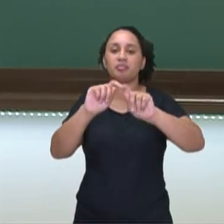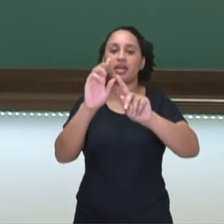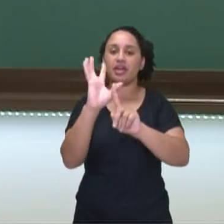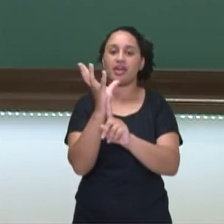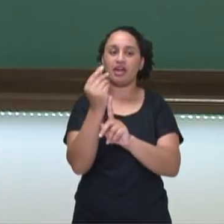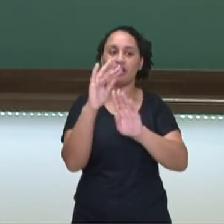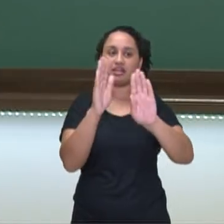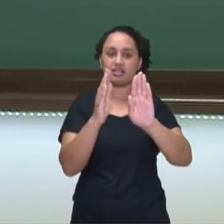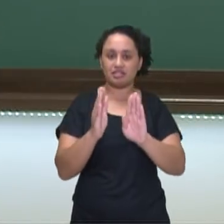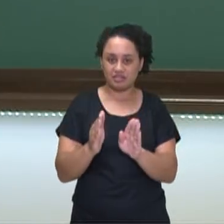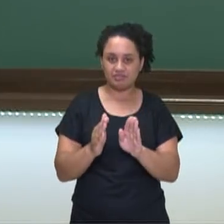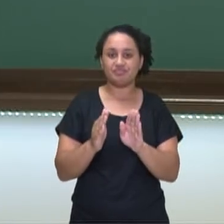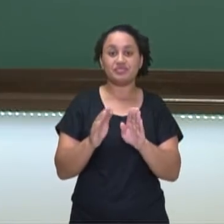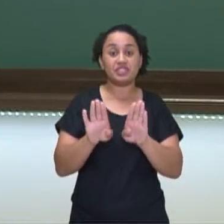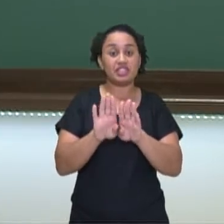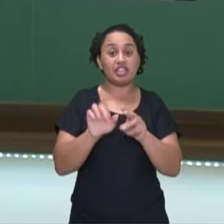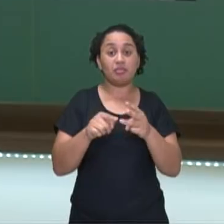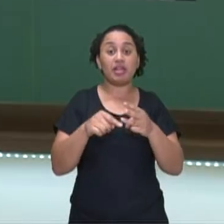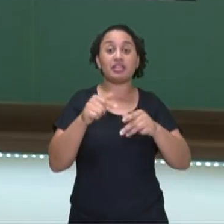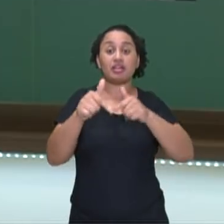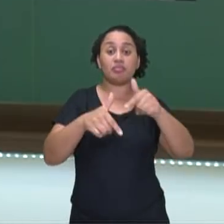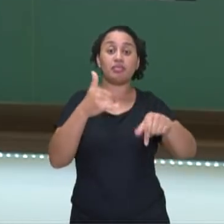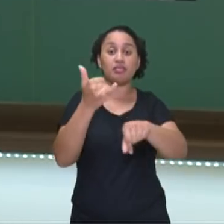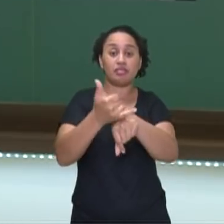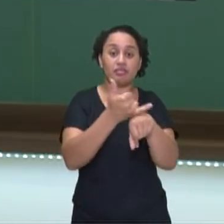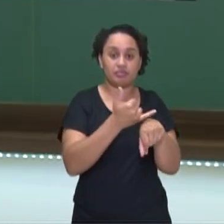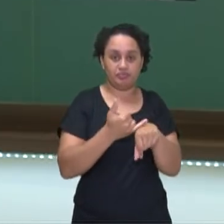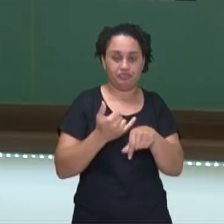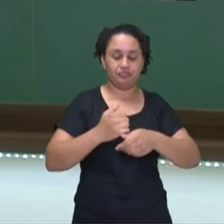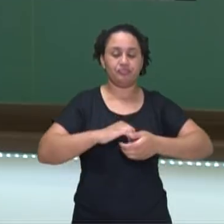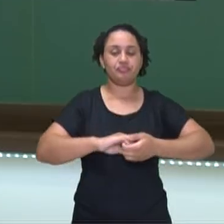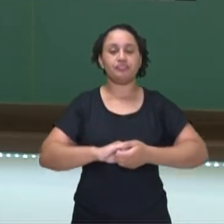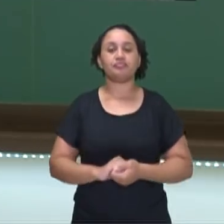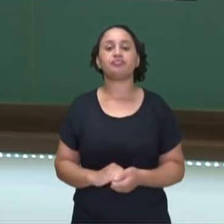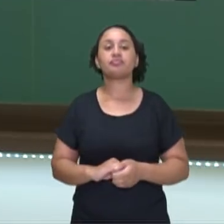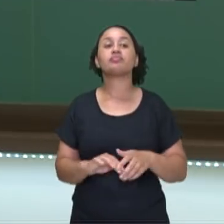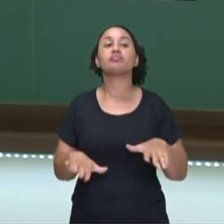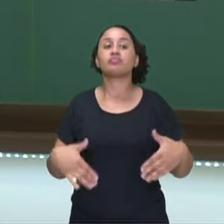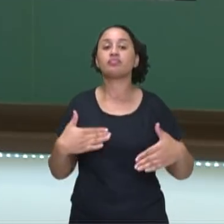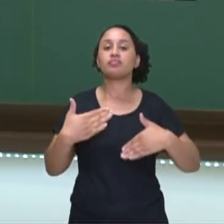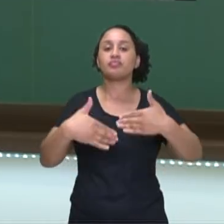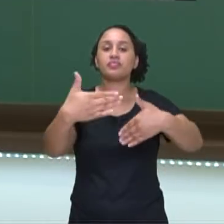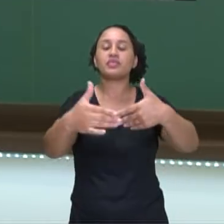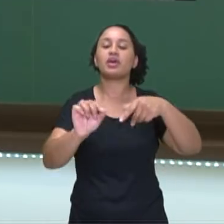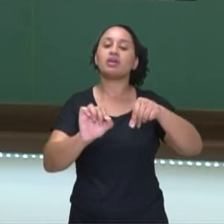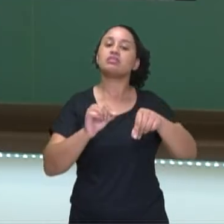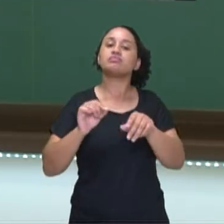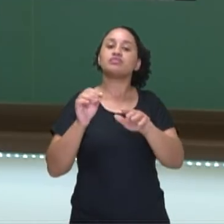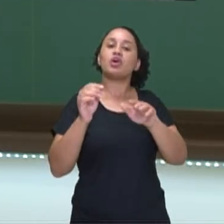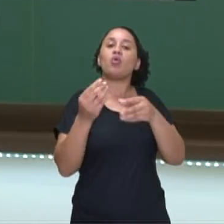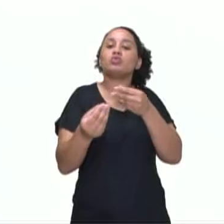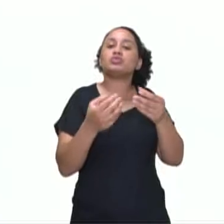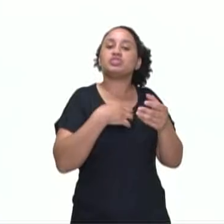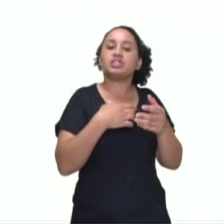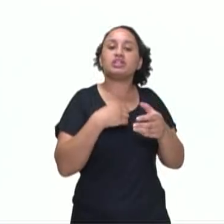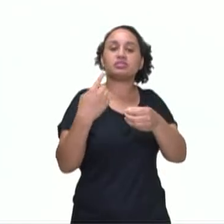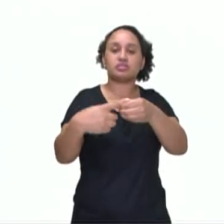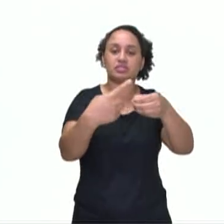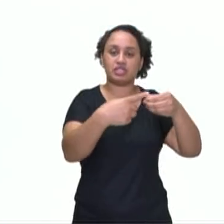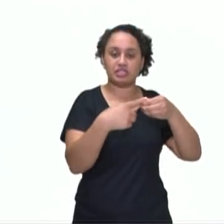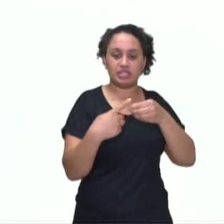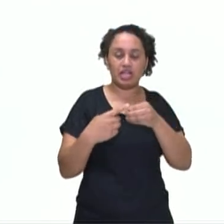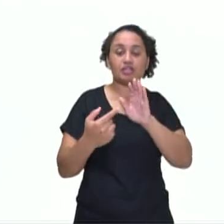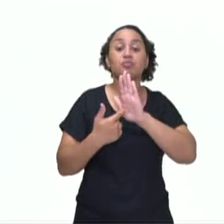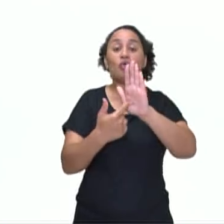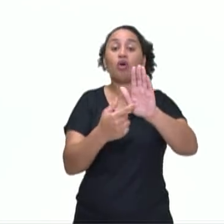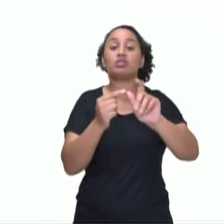metalurgia. Prosseguindo, o próprio desenho das cidades iorubás revela a importância do comércio. Quase todas as